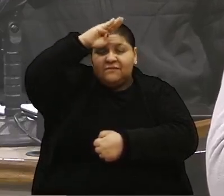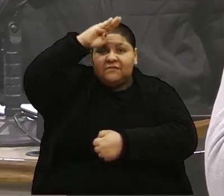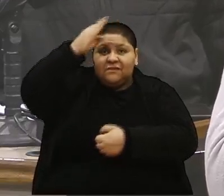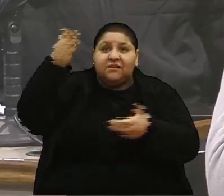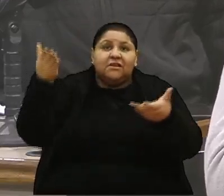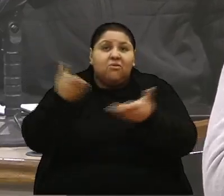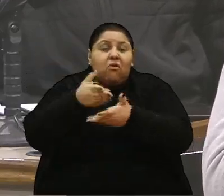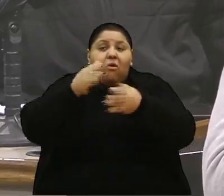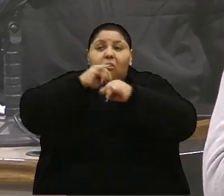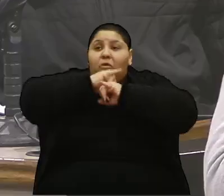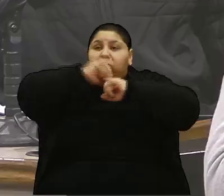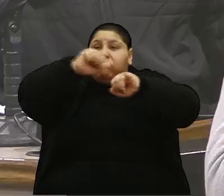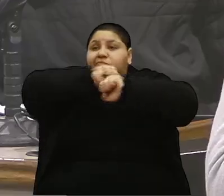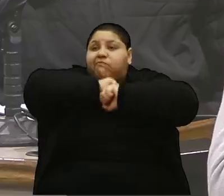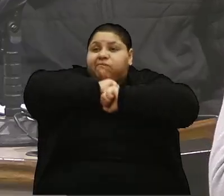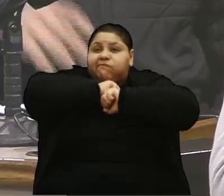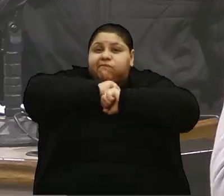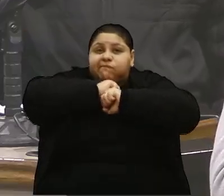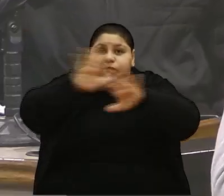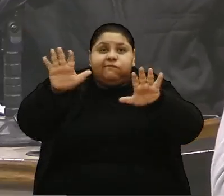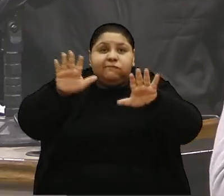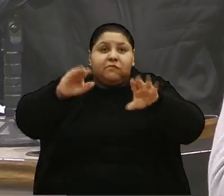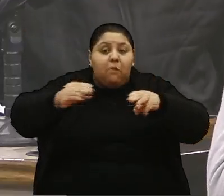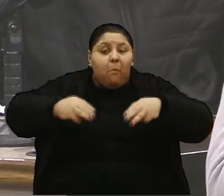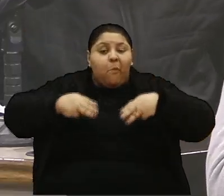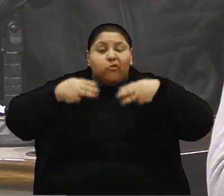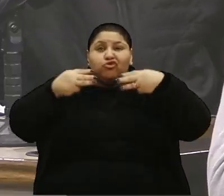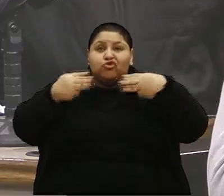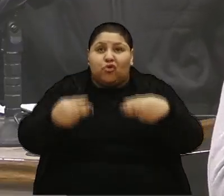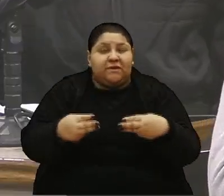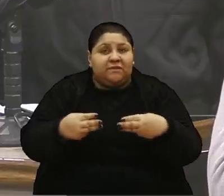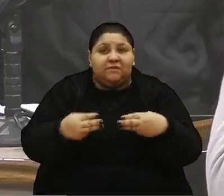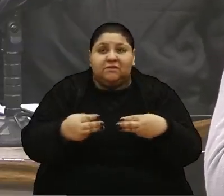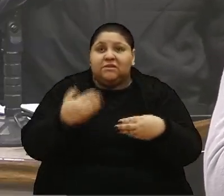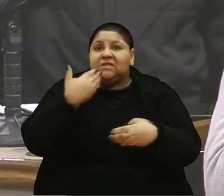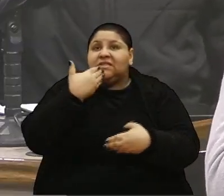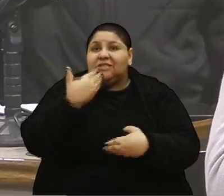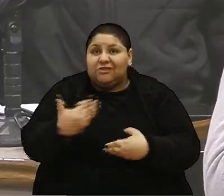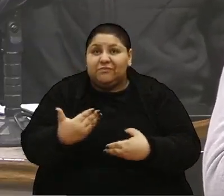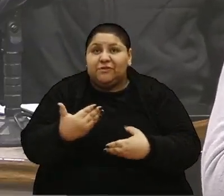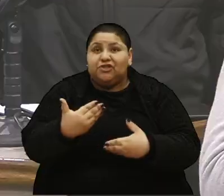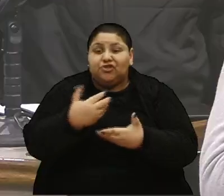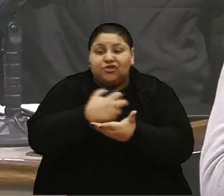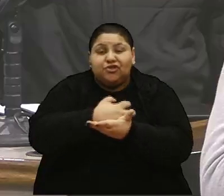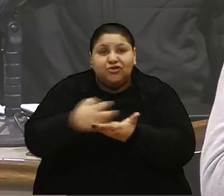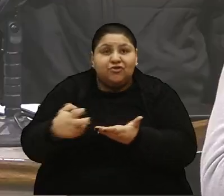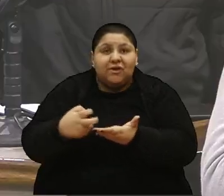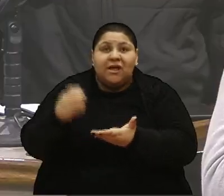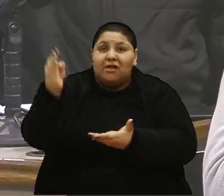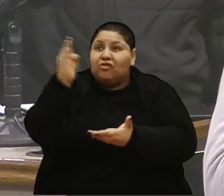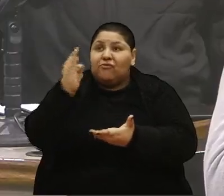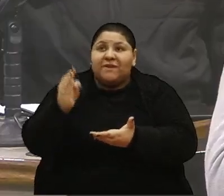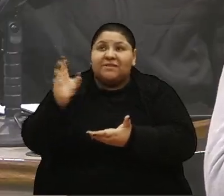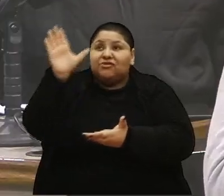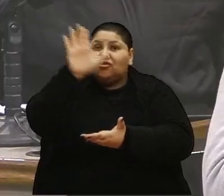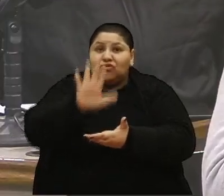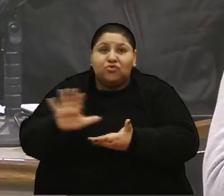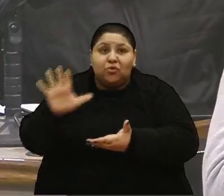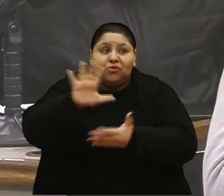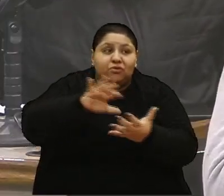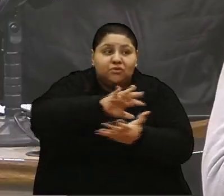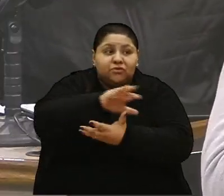estaria reverberando moções e pedidos de impeachment no Brasil inteiro e no